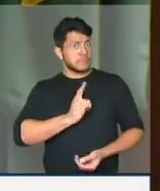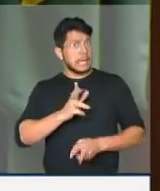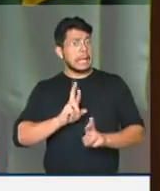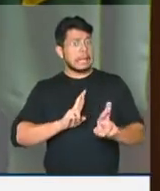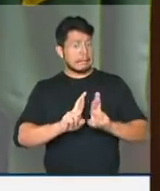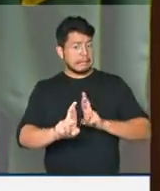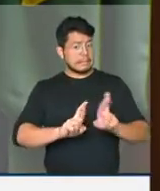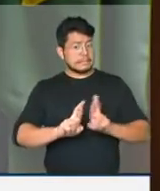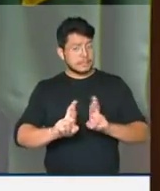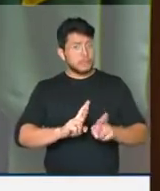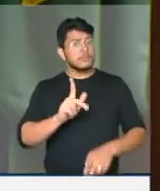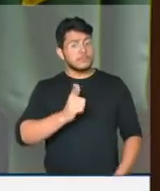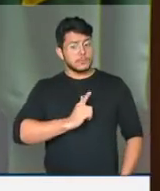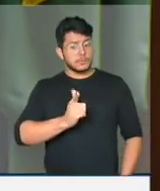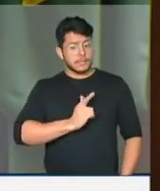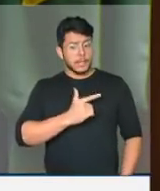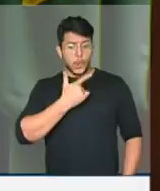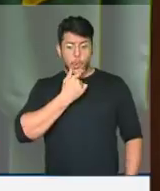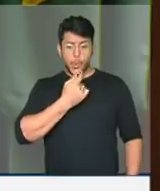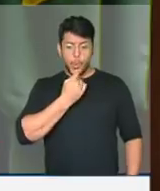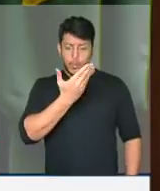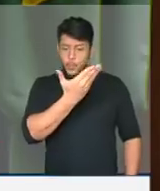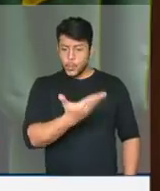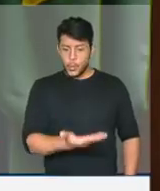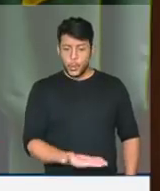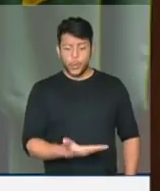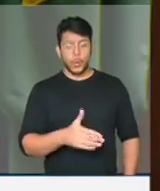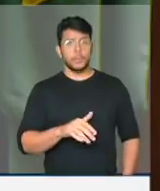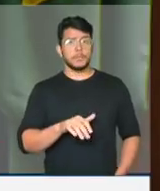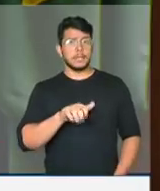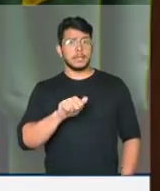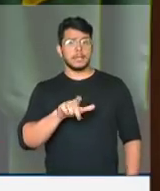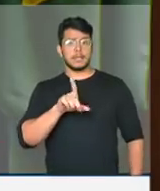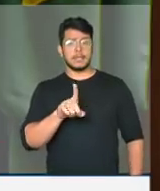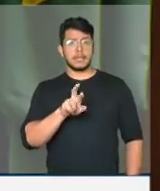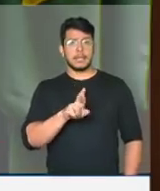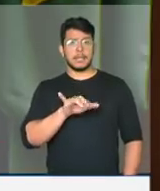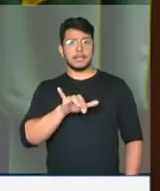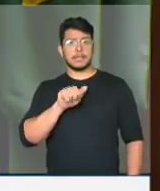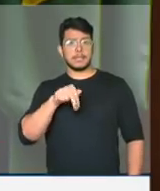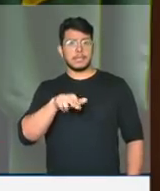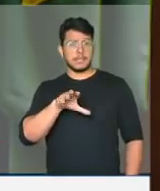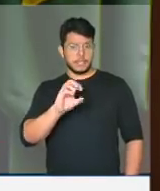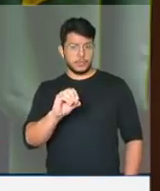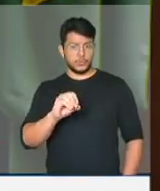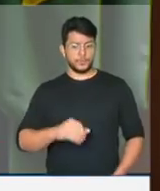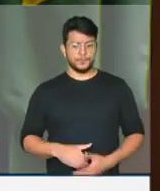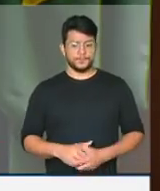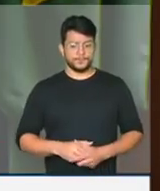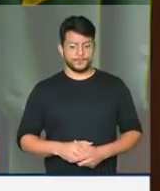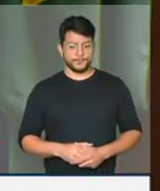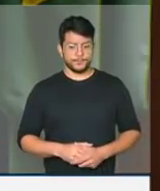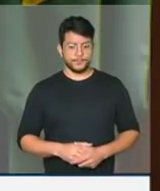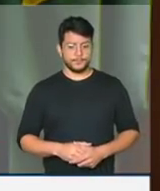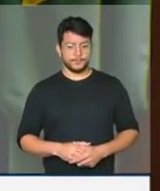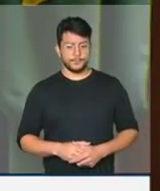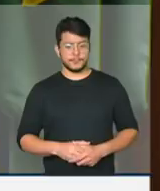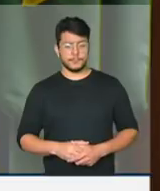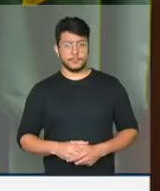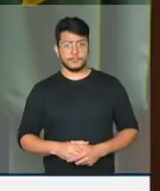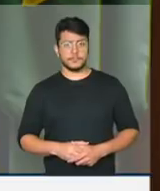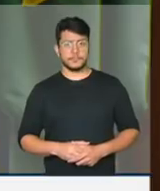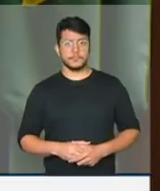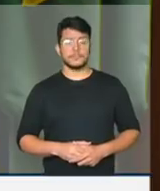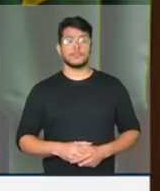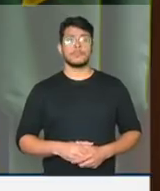envolvem a família Bolsonaro com este senhor Adriano, assassinado neste domingo. Mais do que isso,